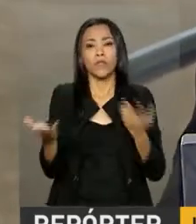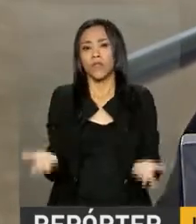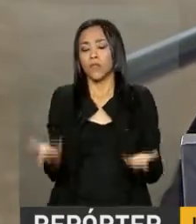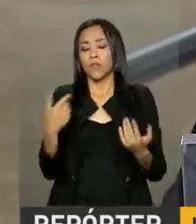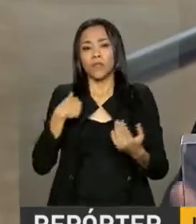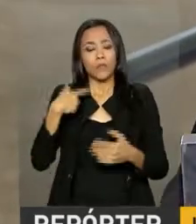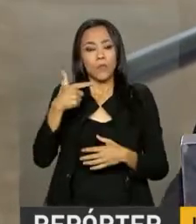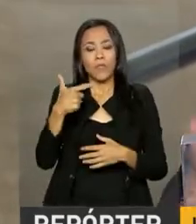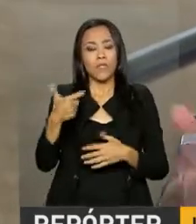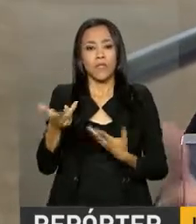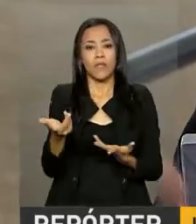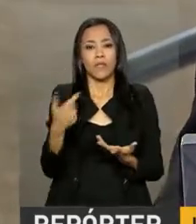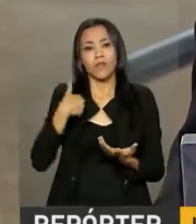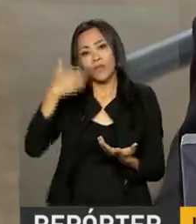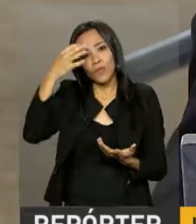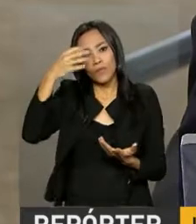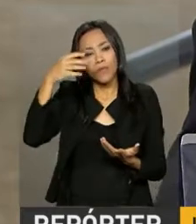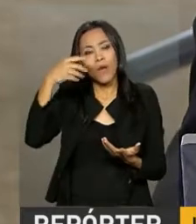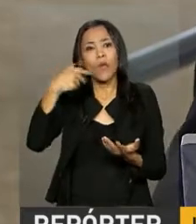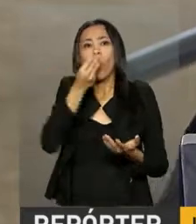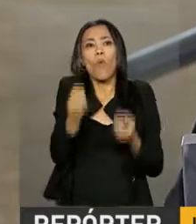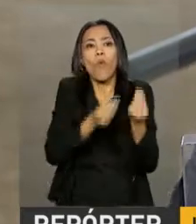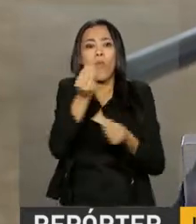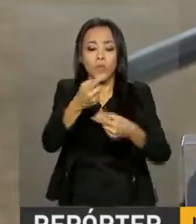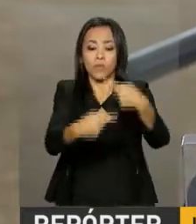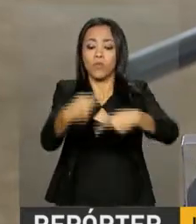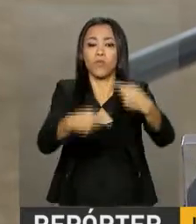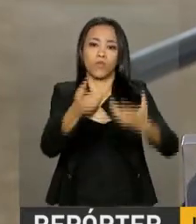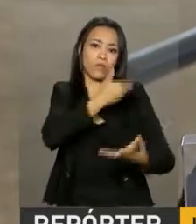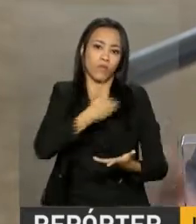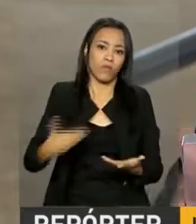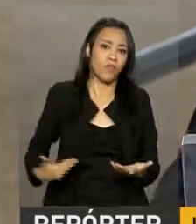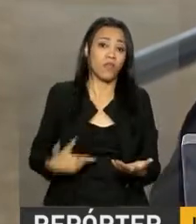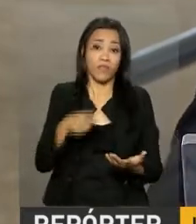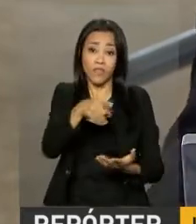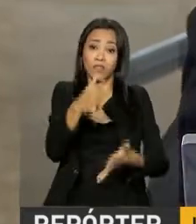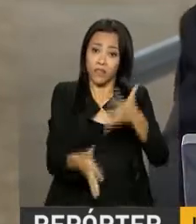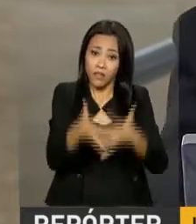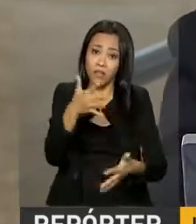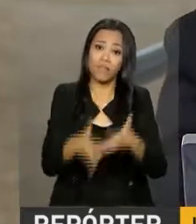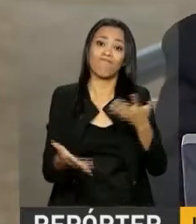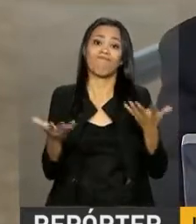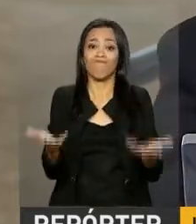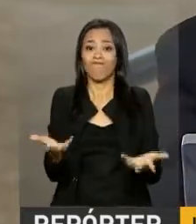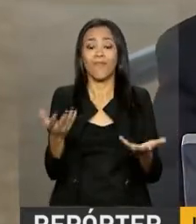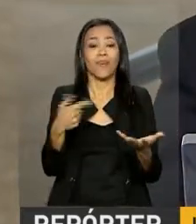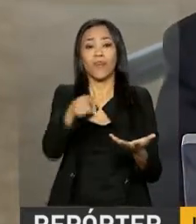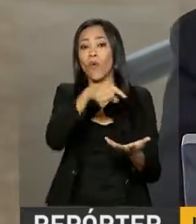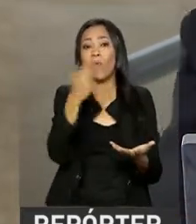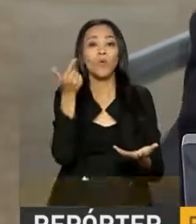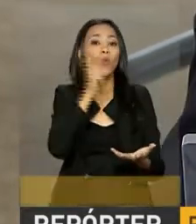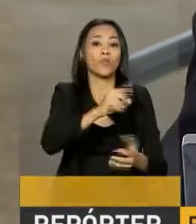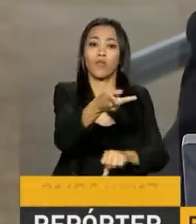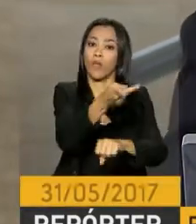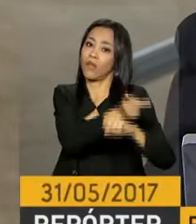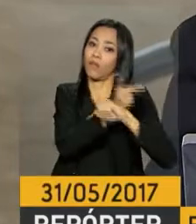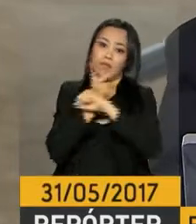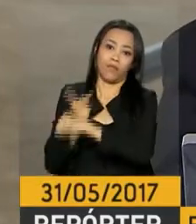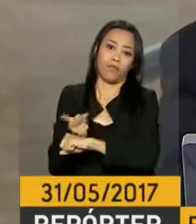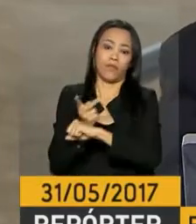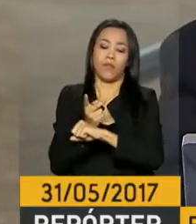não tem acesso à informação de uma política pública, inviabilizando também o acesso ao crédito. Ou seja,